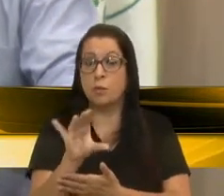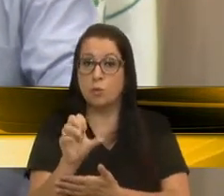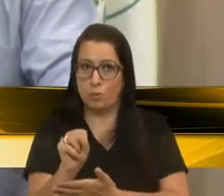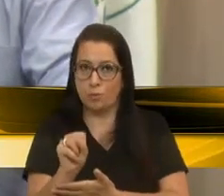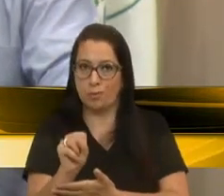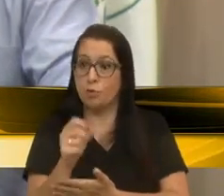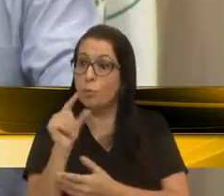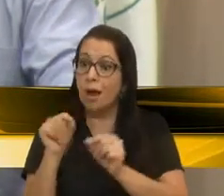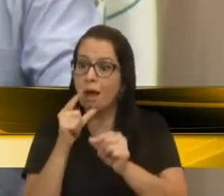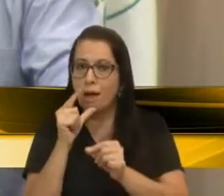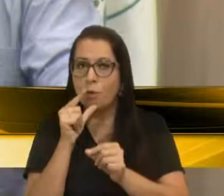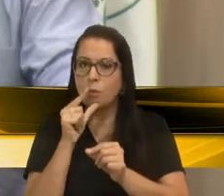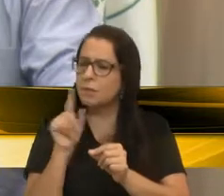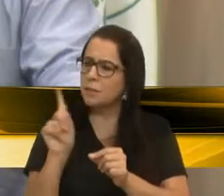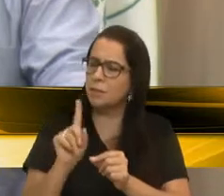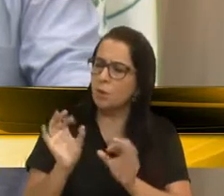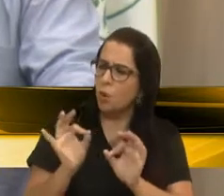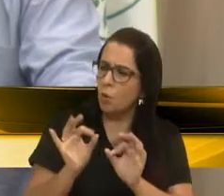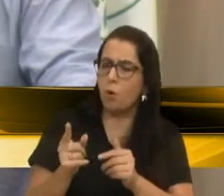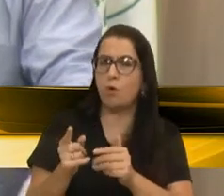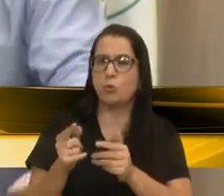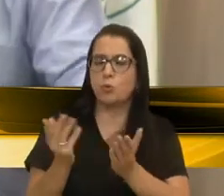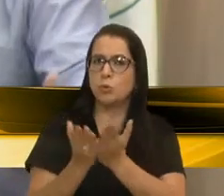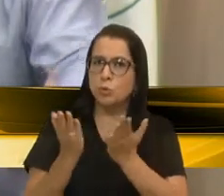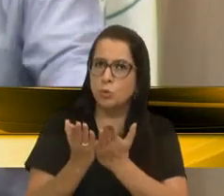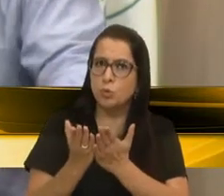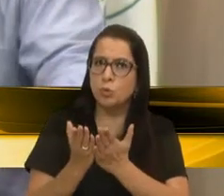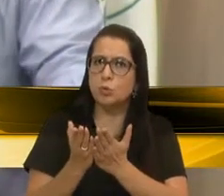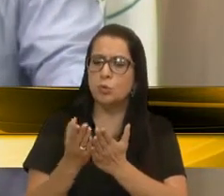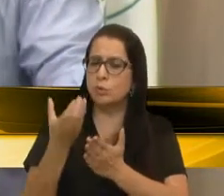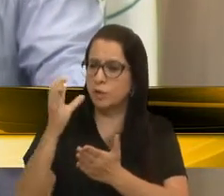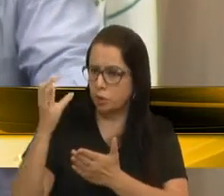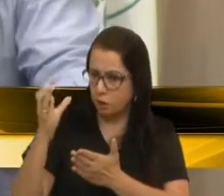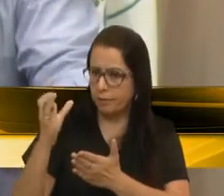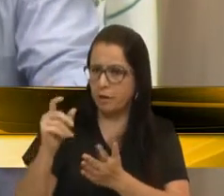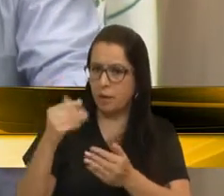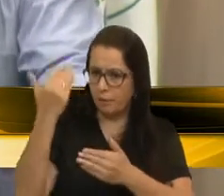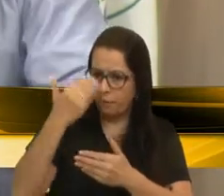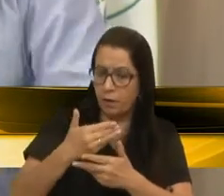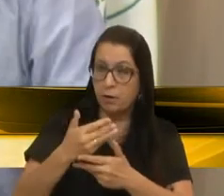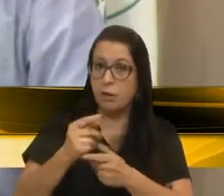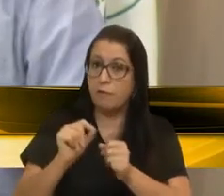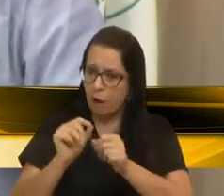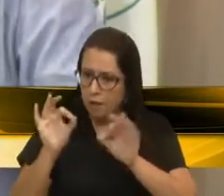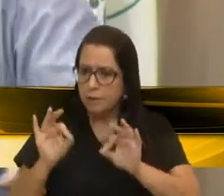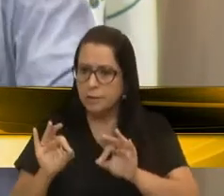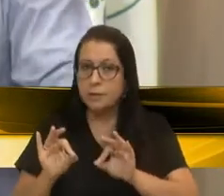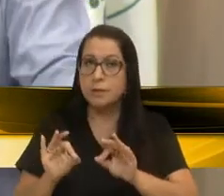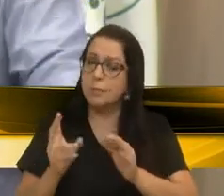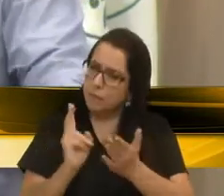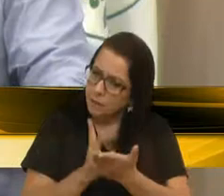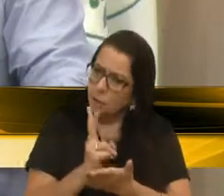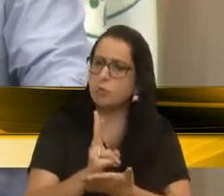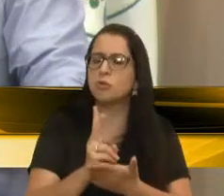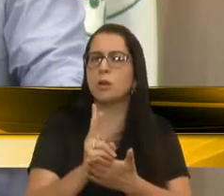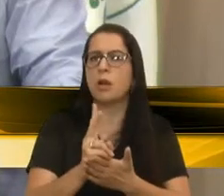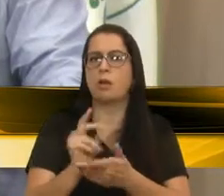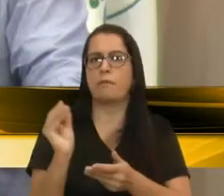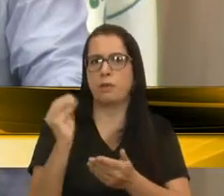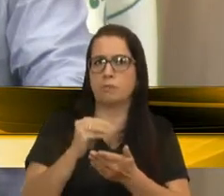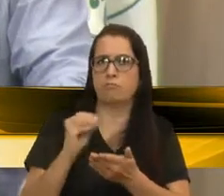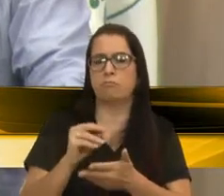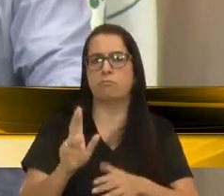estudo feito de maneira científica, que façam de maneira científica, mas ele tem que ser efetivamente